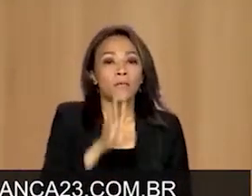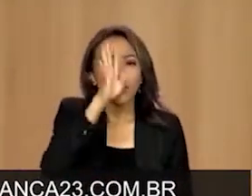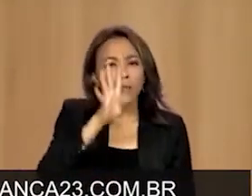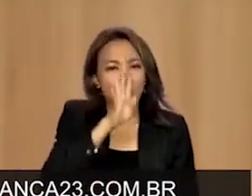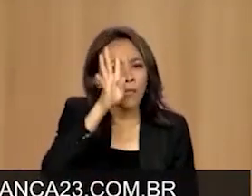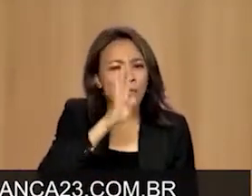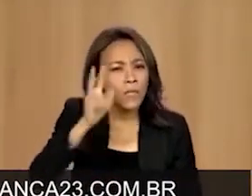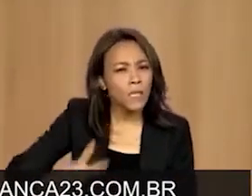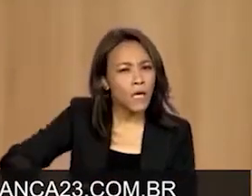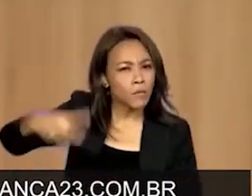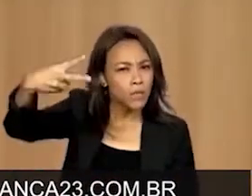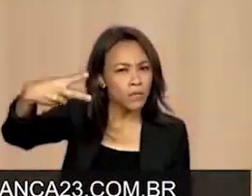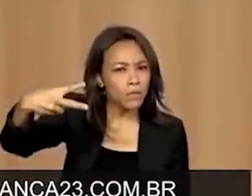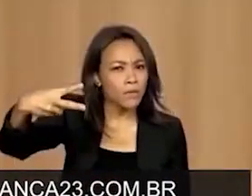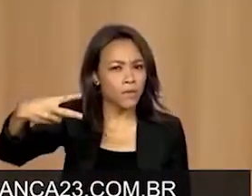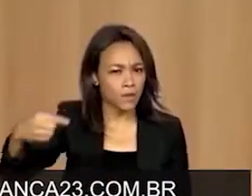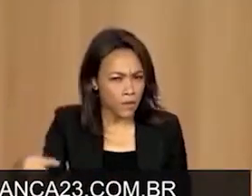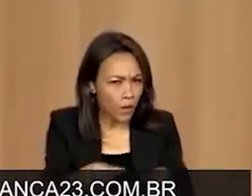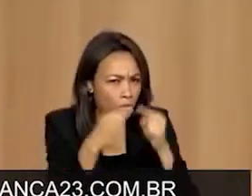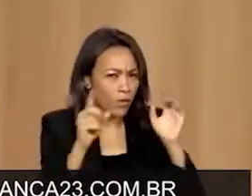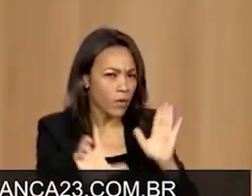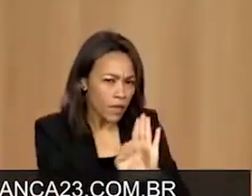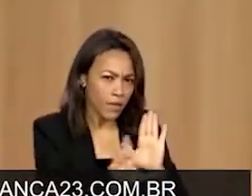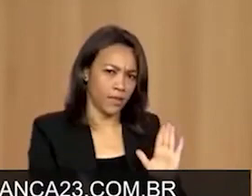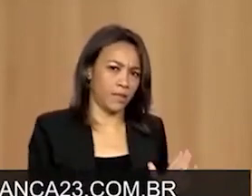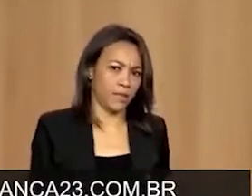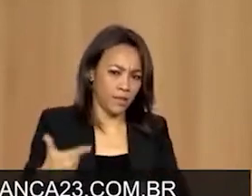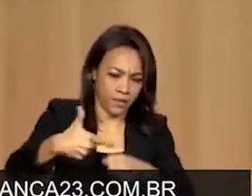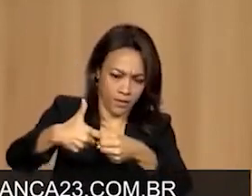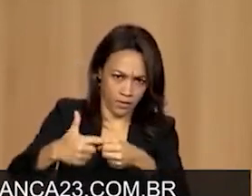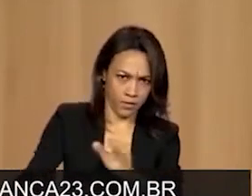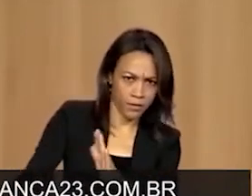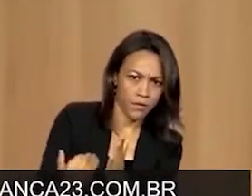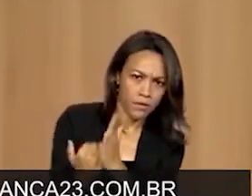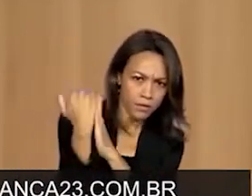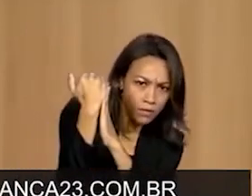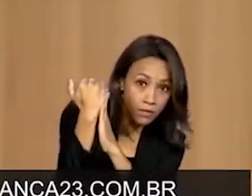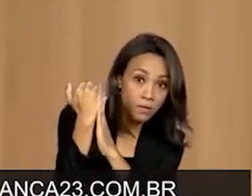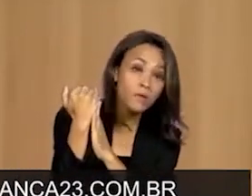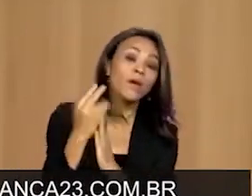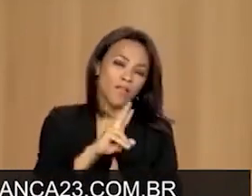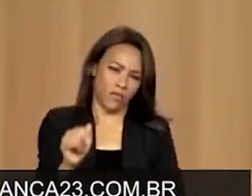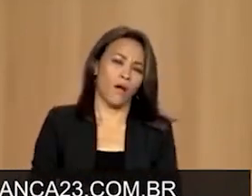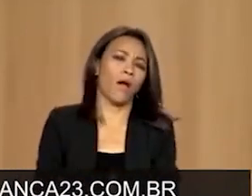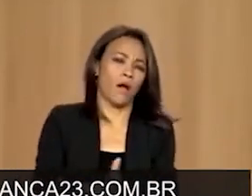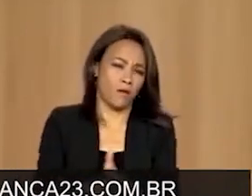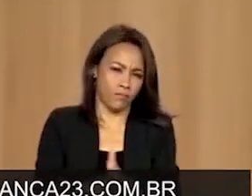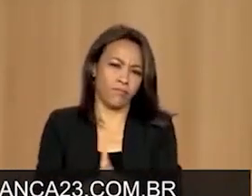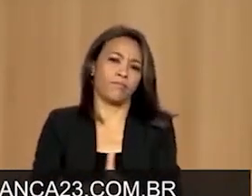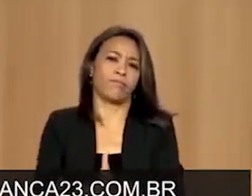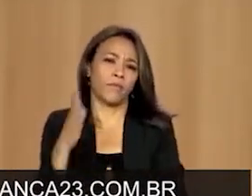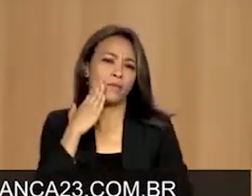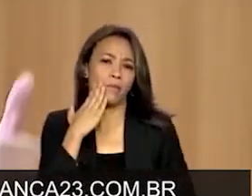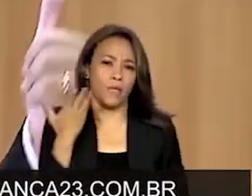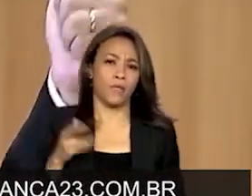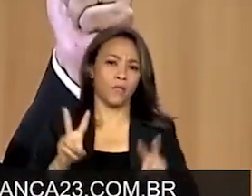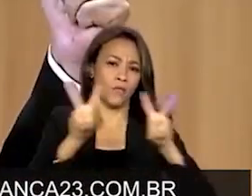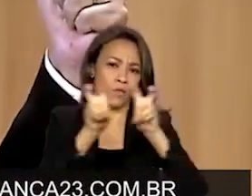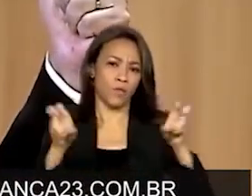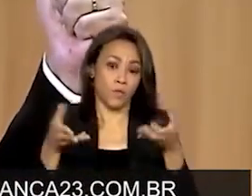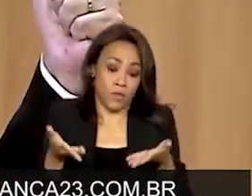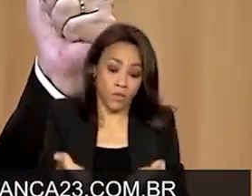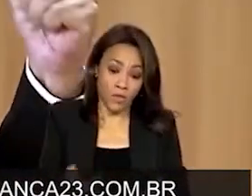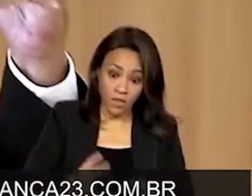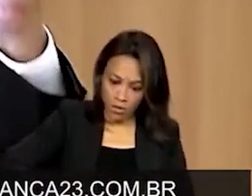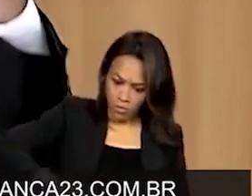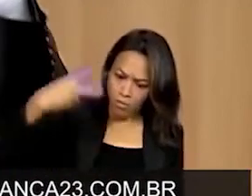um aumento de preço ilegal. Nós queremos levantar isso, né? Esse aumento de preço da